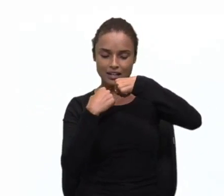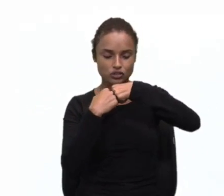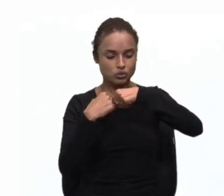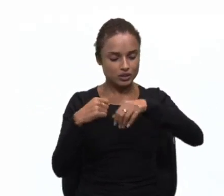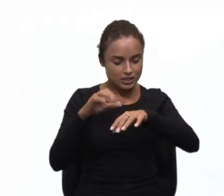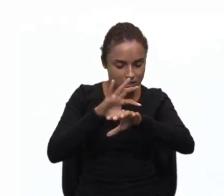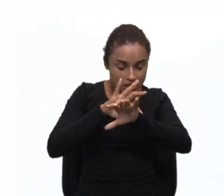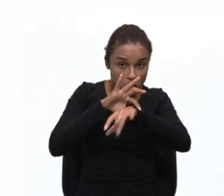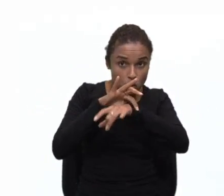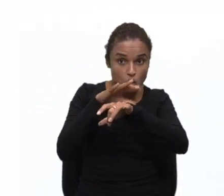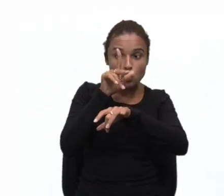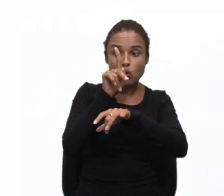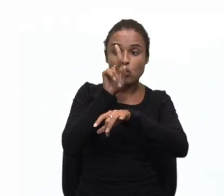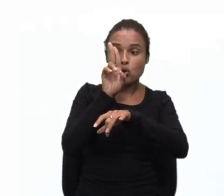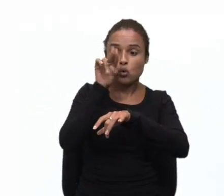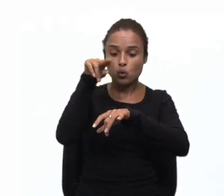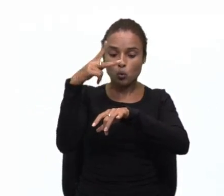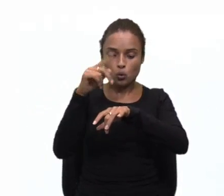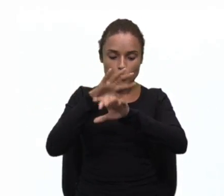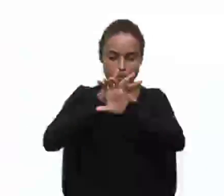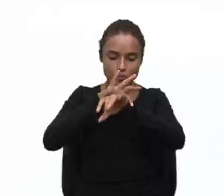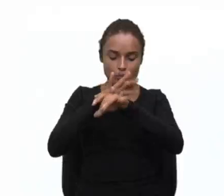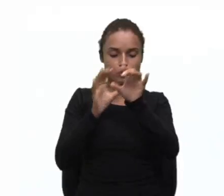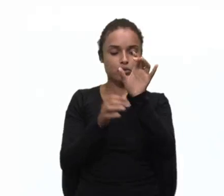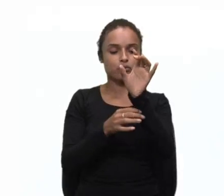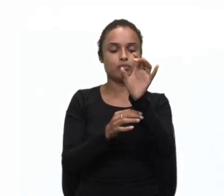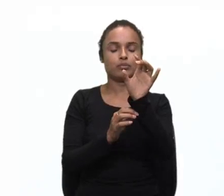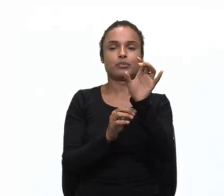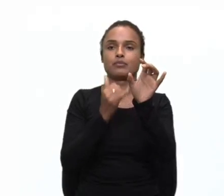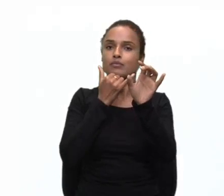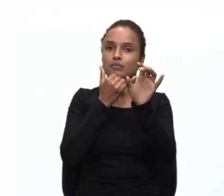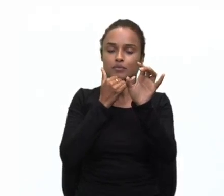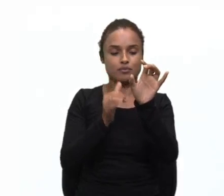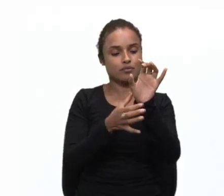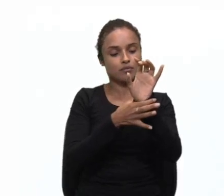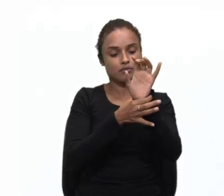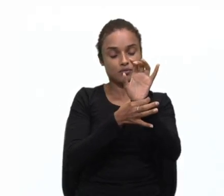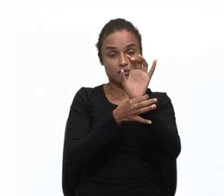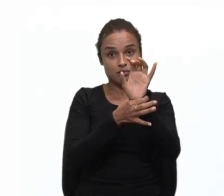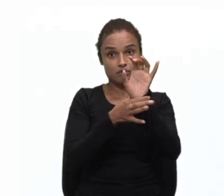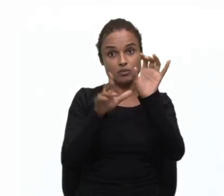pequenininhas, tá? É importante falar que o punho, por exemplo, ele é